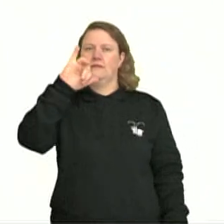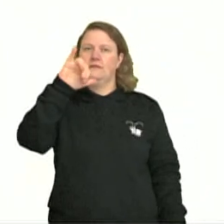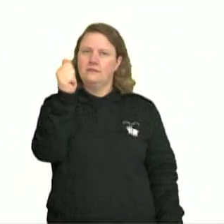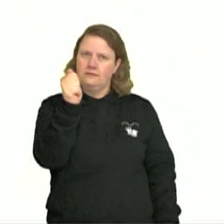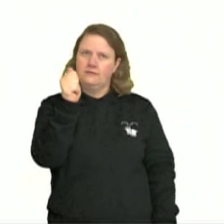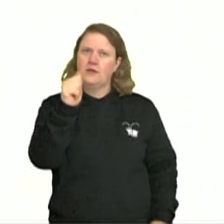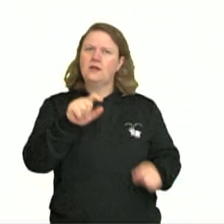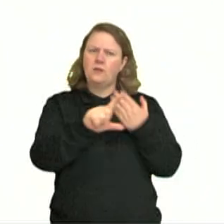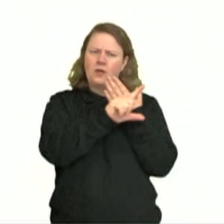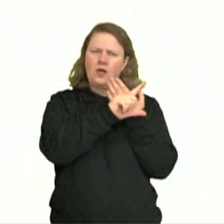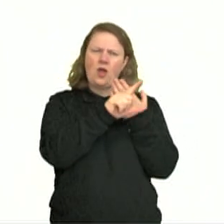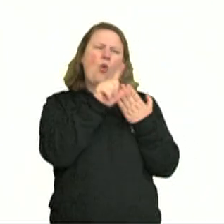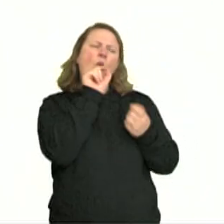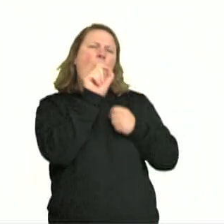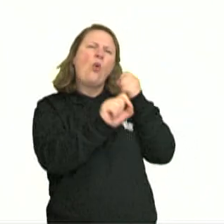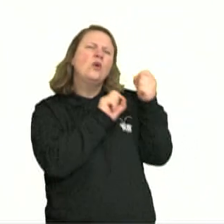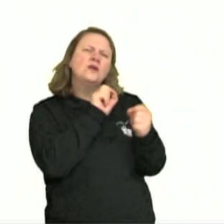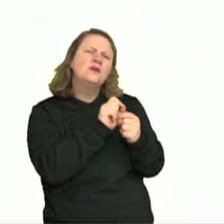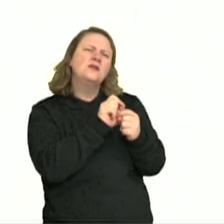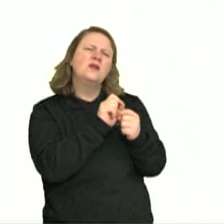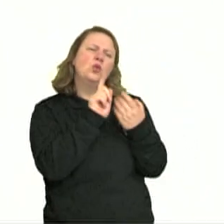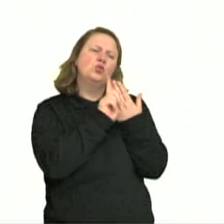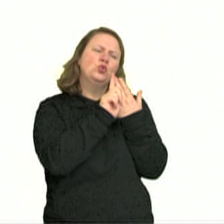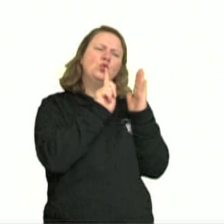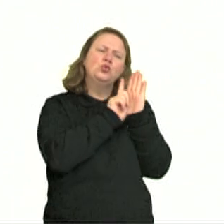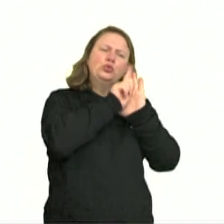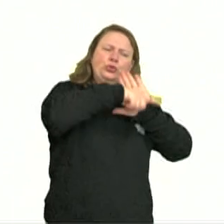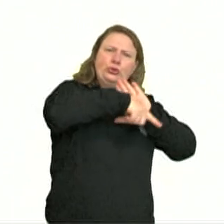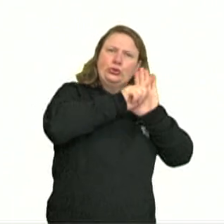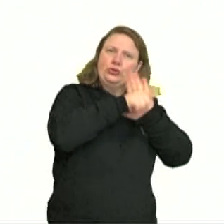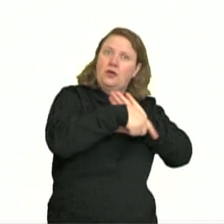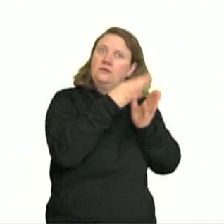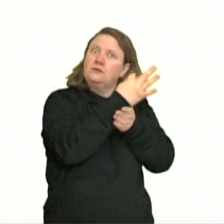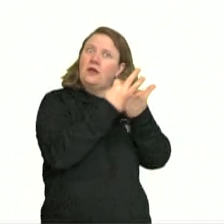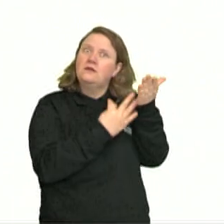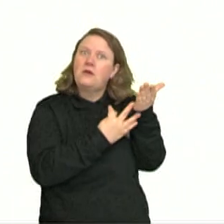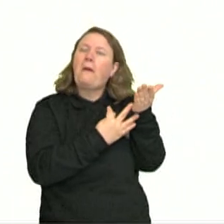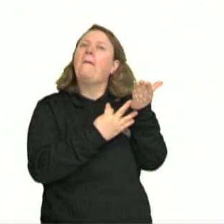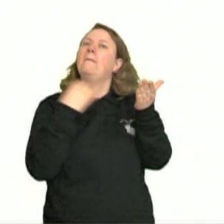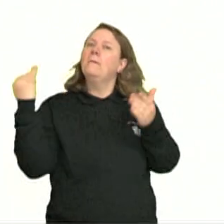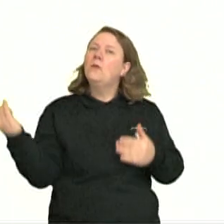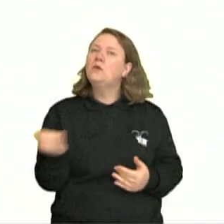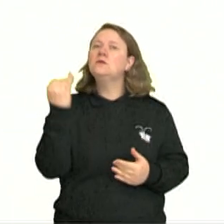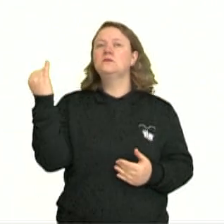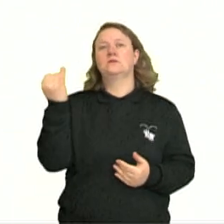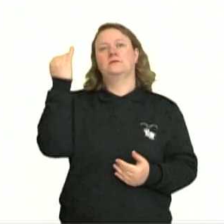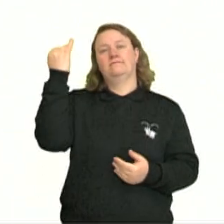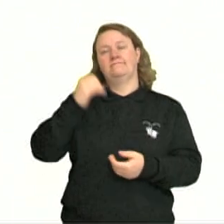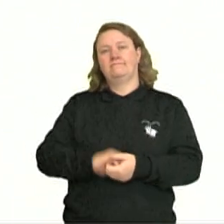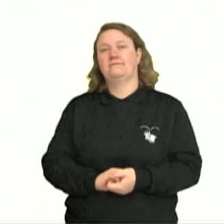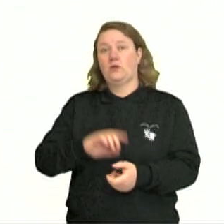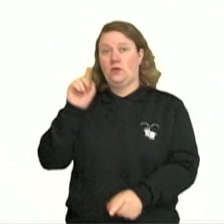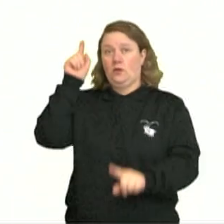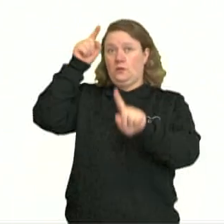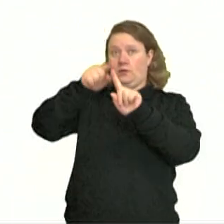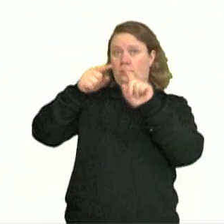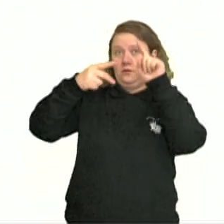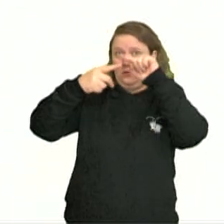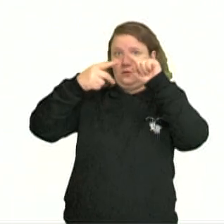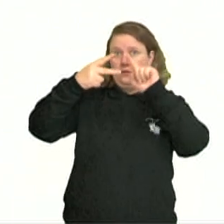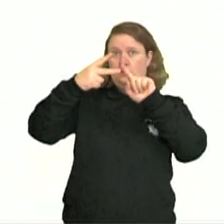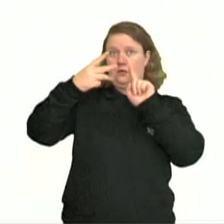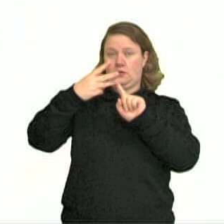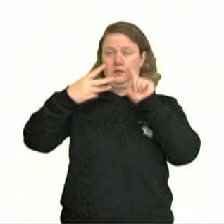produtivos e comerciais no campo editorial no Brasil e no mundo, né? Os nossos objetivos são três. Vamos fazer